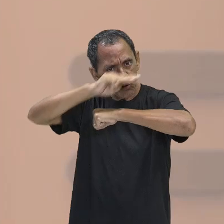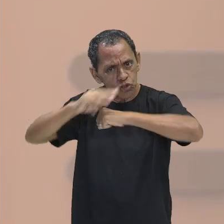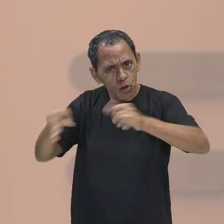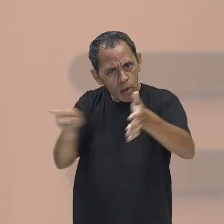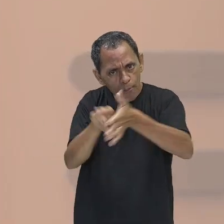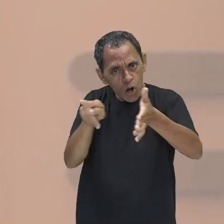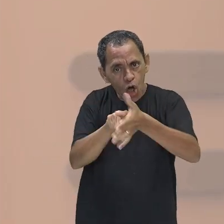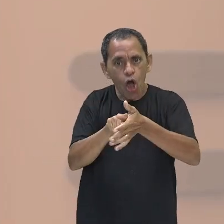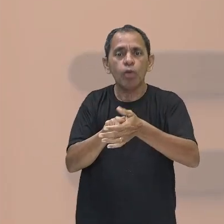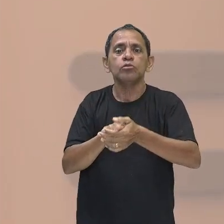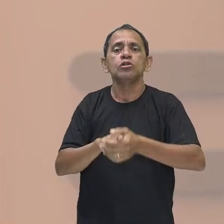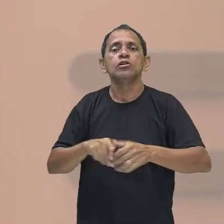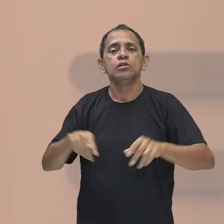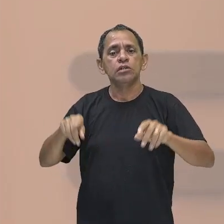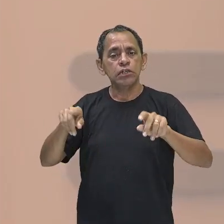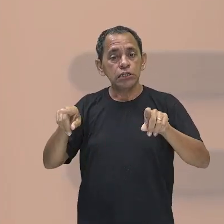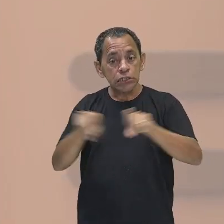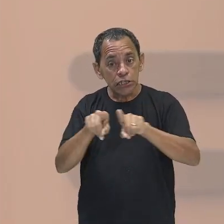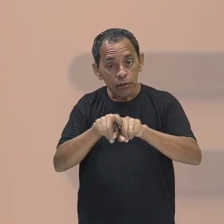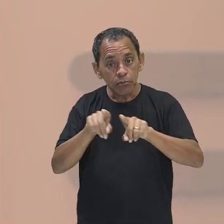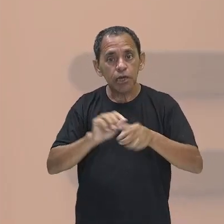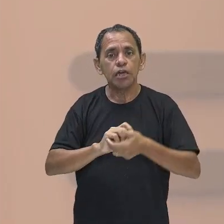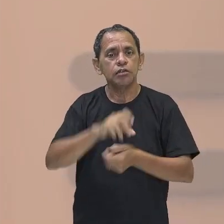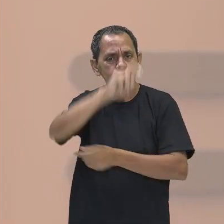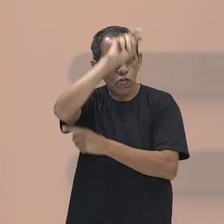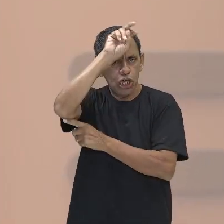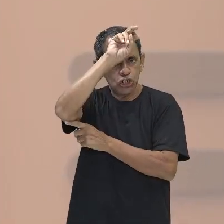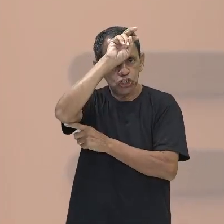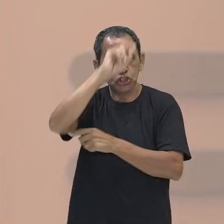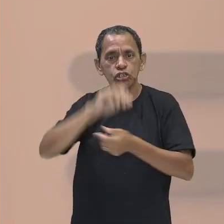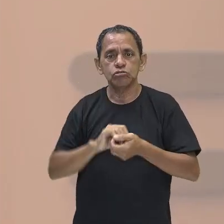tá? E sobre, então, aí o Egito,